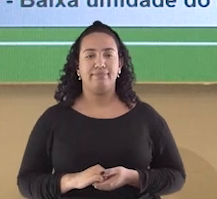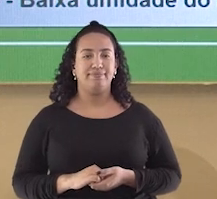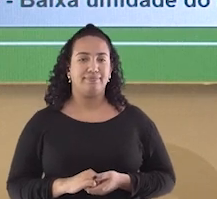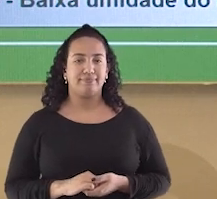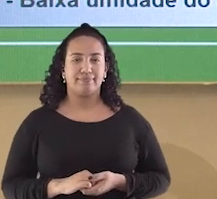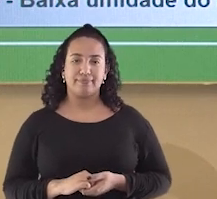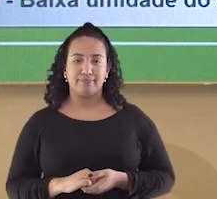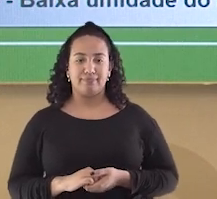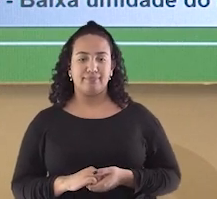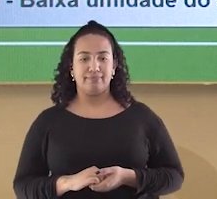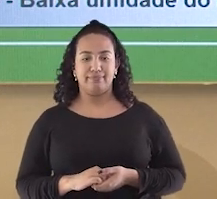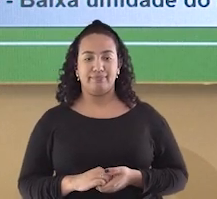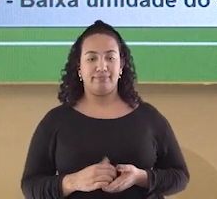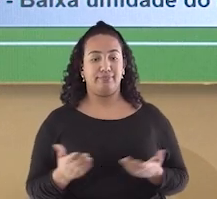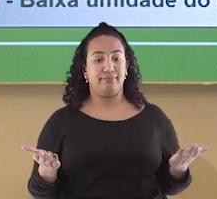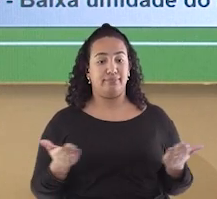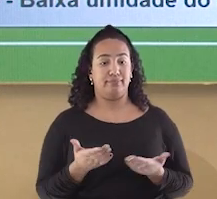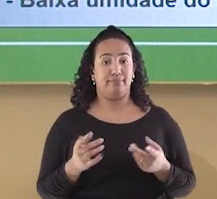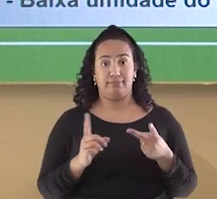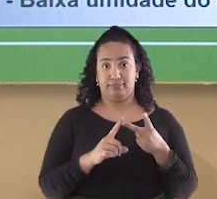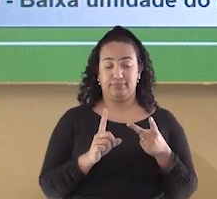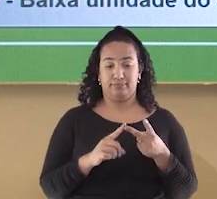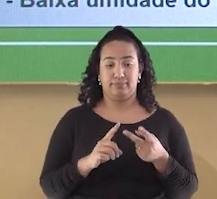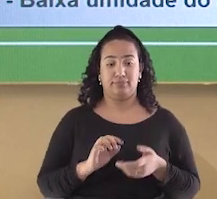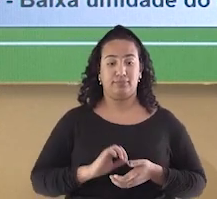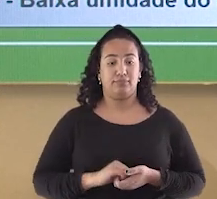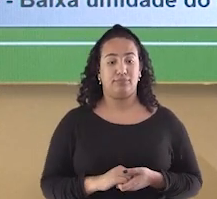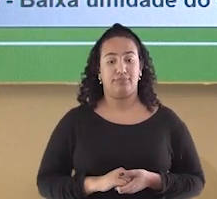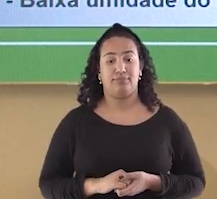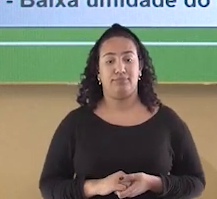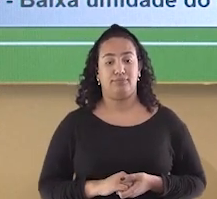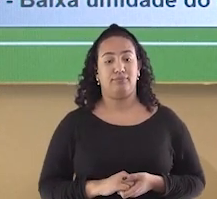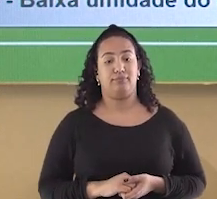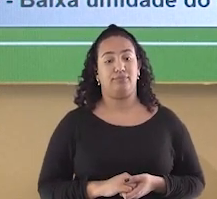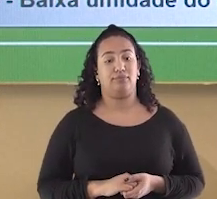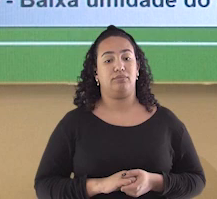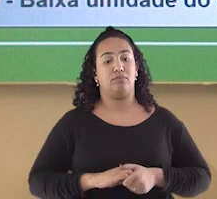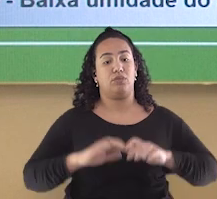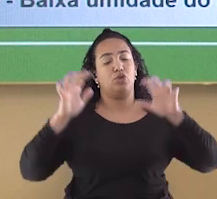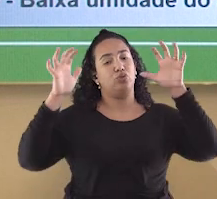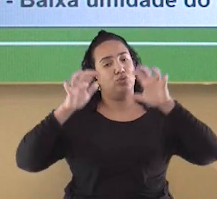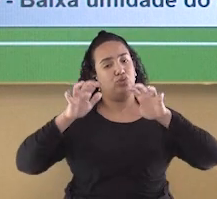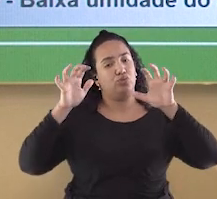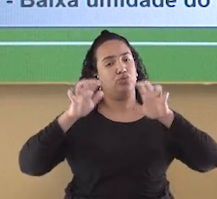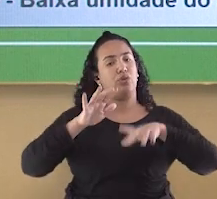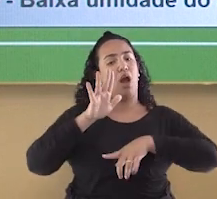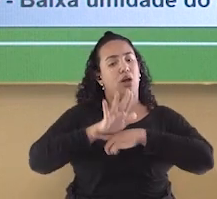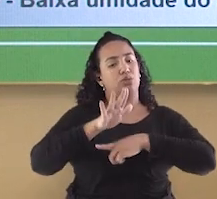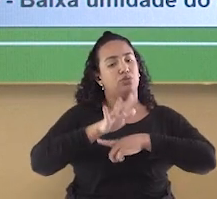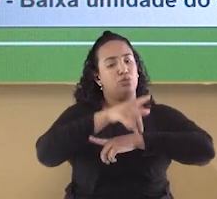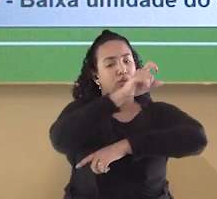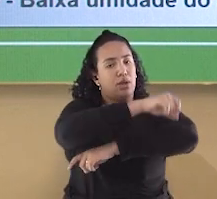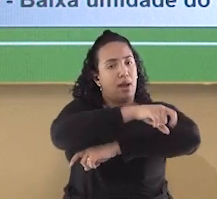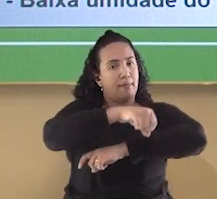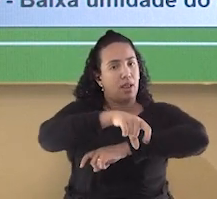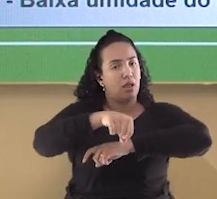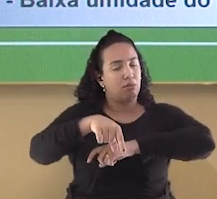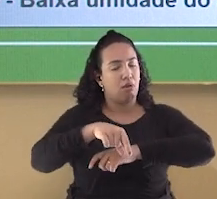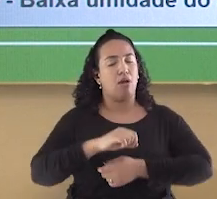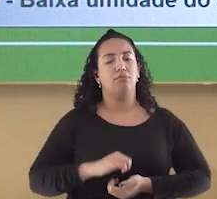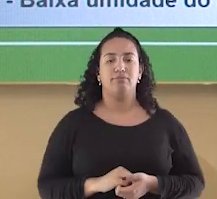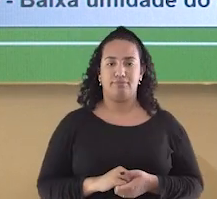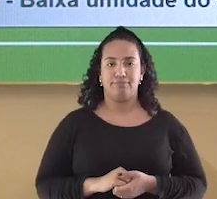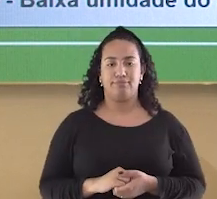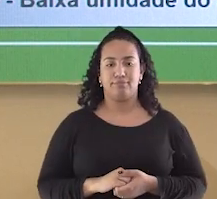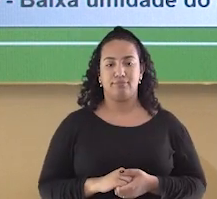e favoráveis ao cultivo vegetal. E aqui a gente fica entre o verão e a primavera, que são as 2 estações chuvosas. No entanto, o